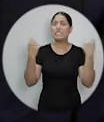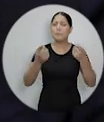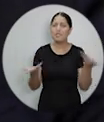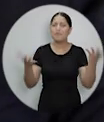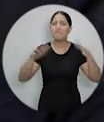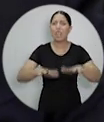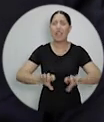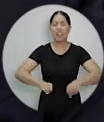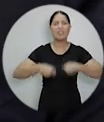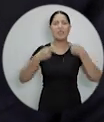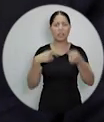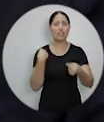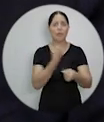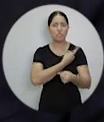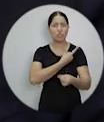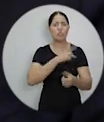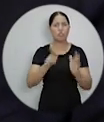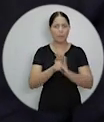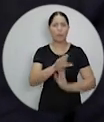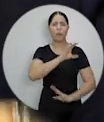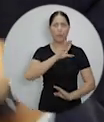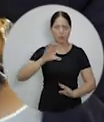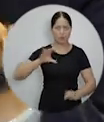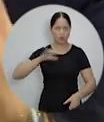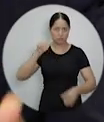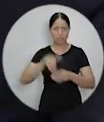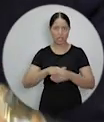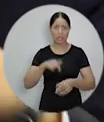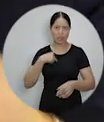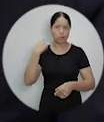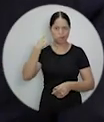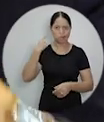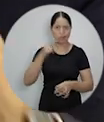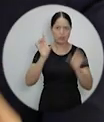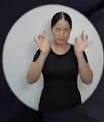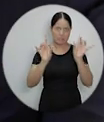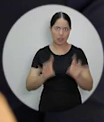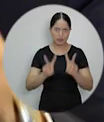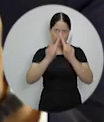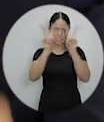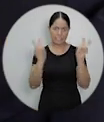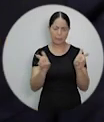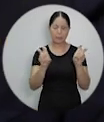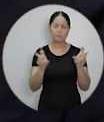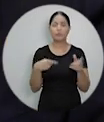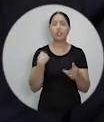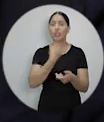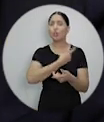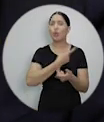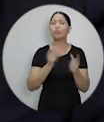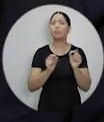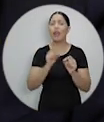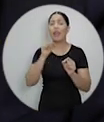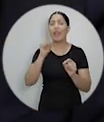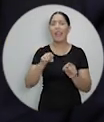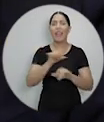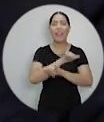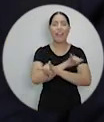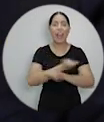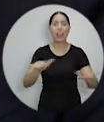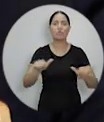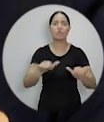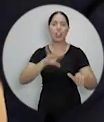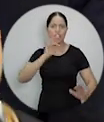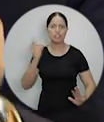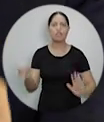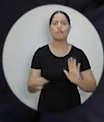defendemos enquanto Comissão de Direito Eleitoral e como advogado eleitoral, especialista no assunto, eu tenho defendido de forma veemente